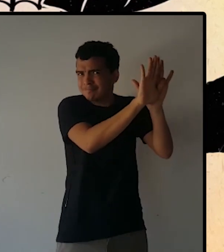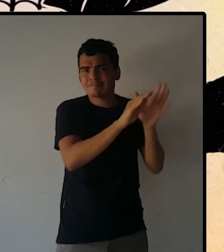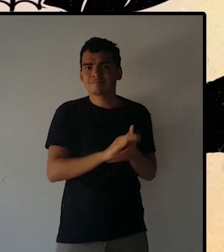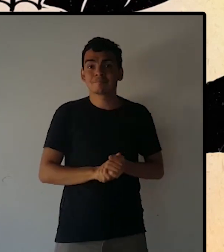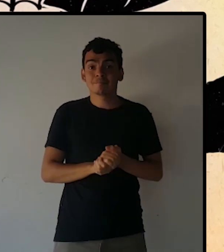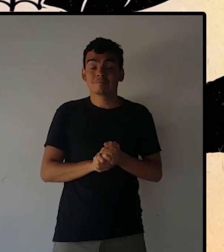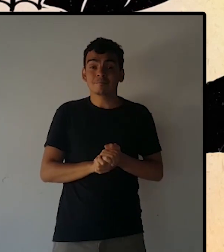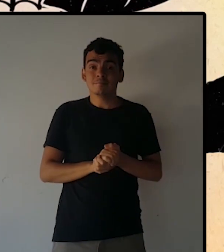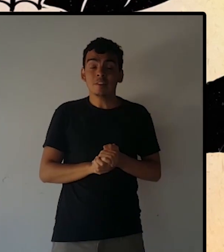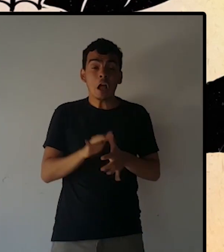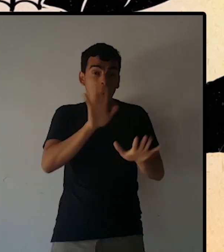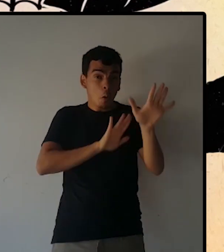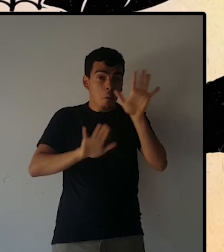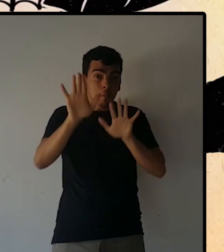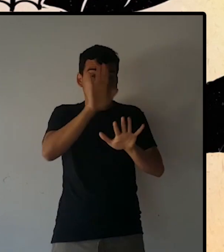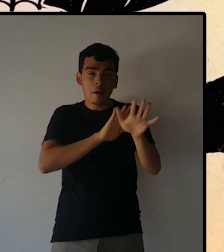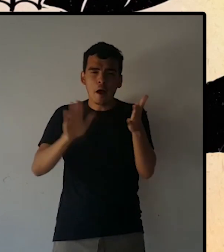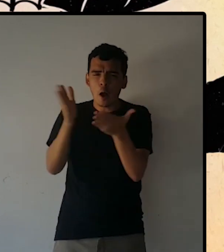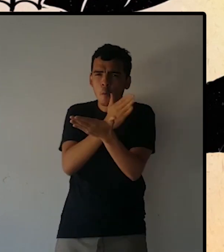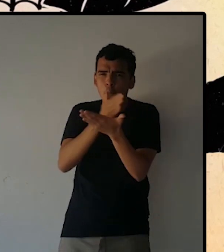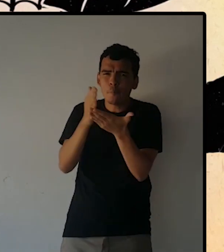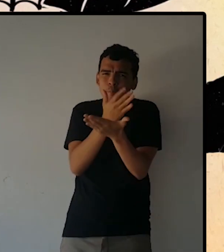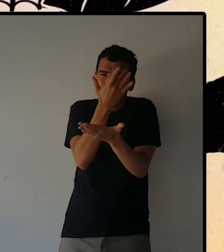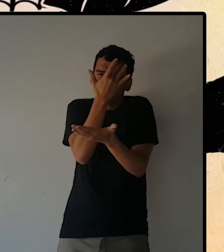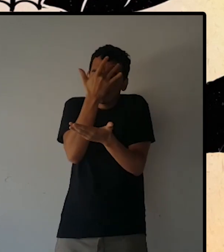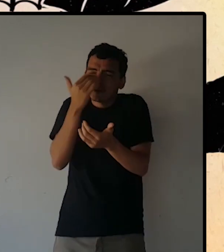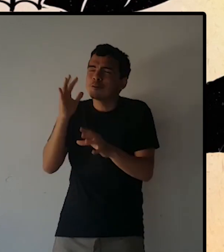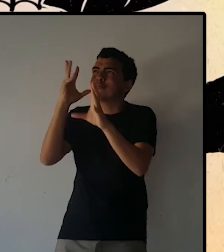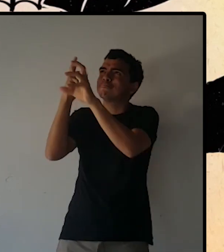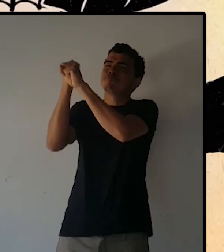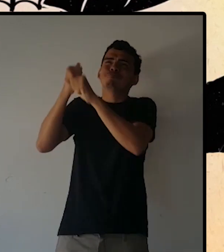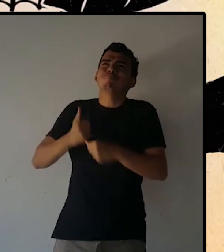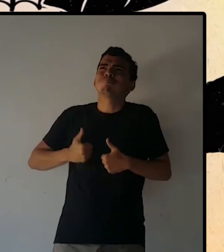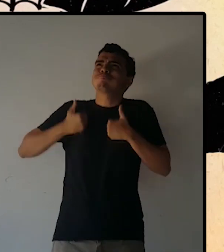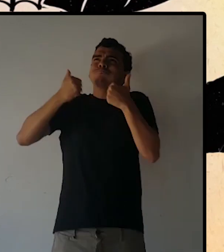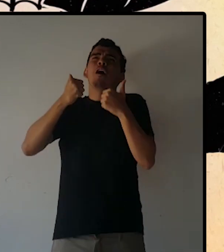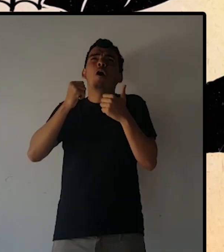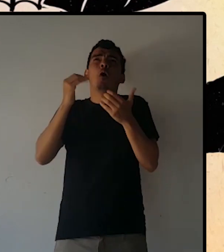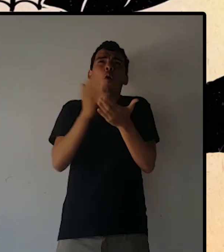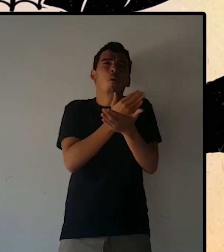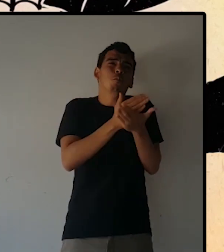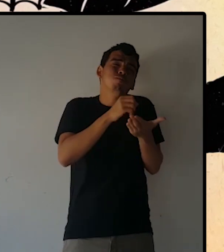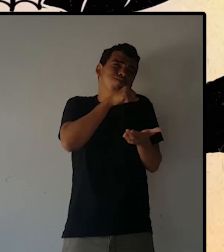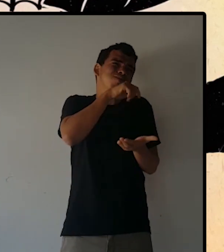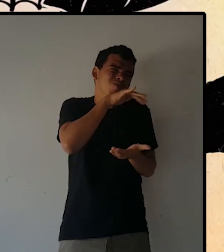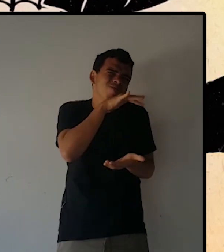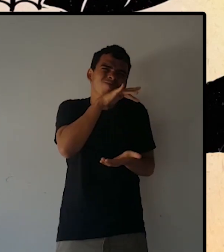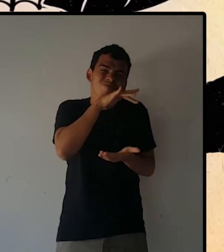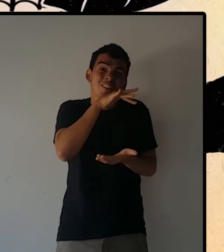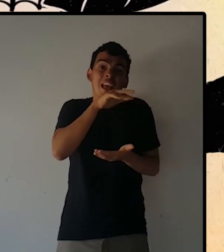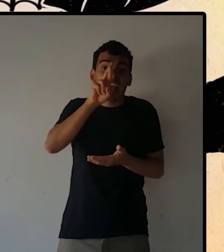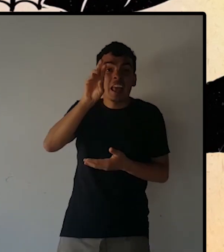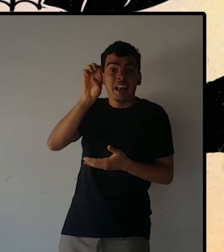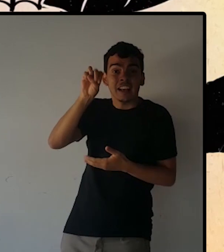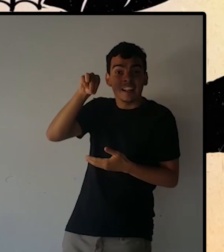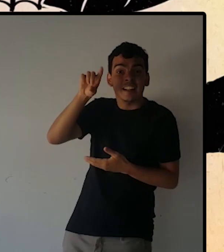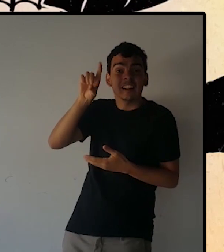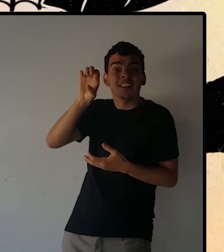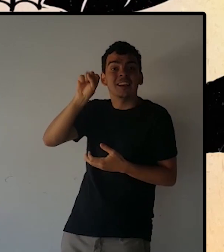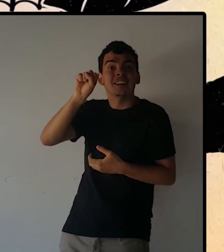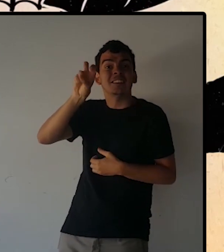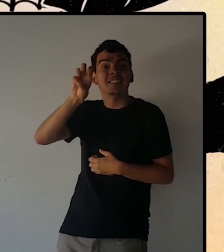mantenho. Para uns é motivo de esperança, para outros nem vale tentar. Remdesivir é